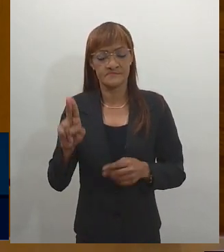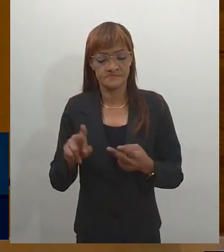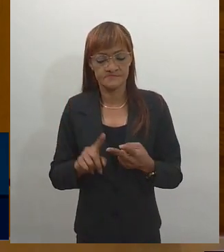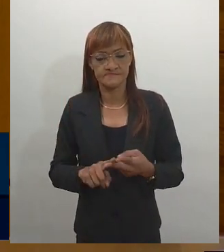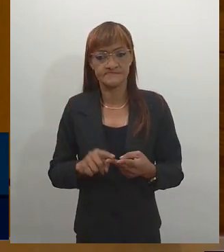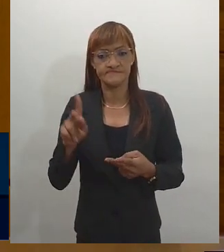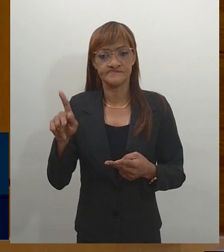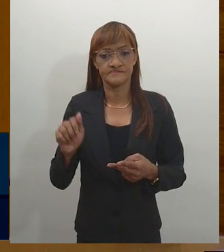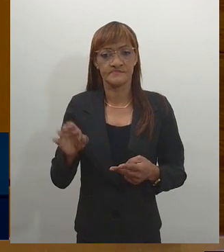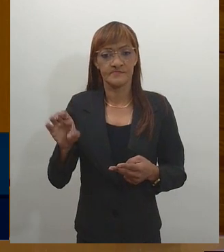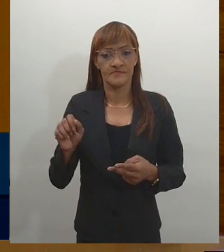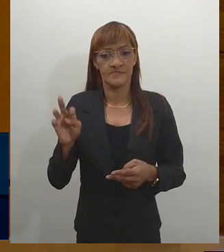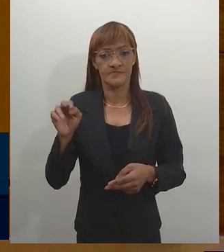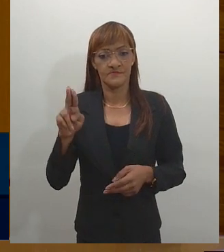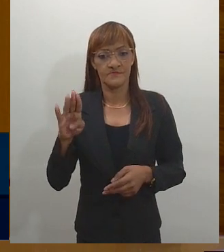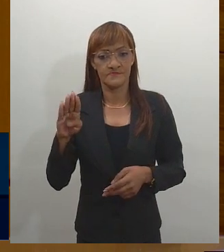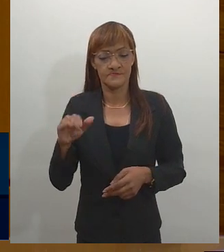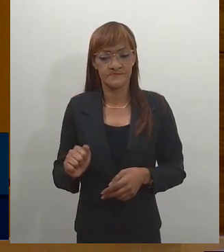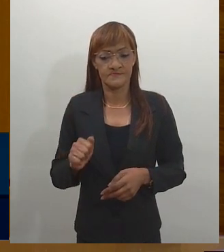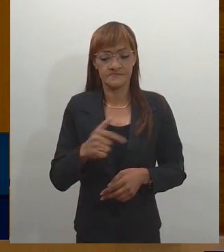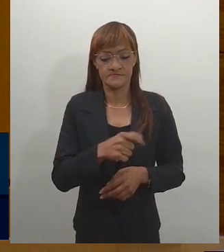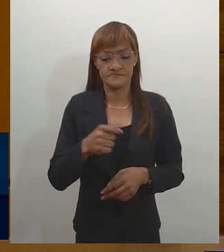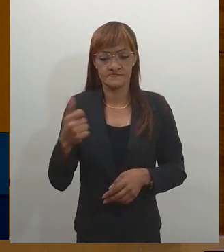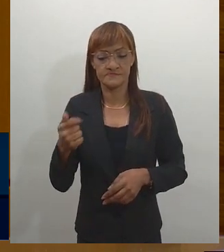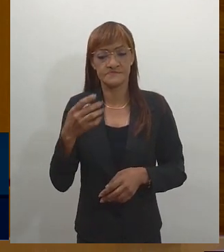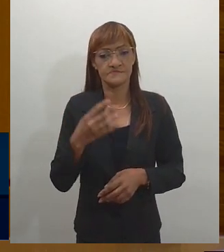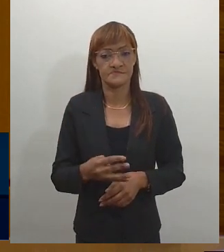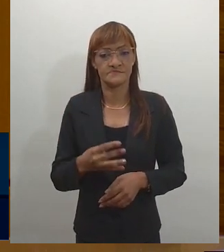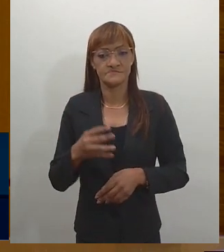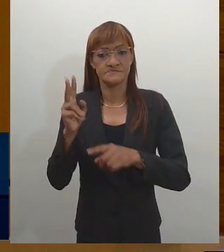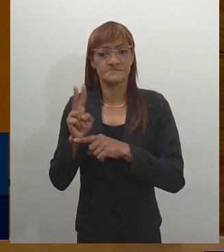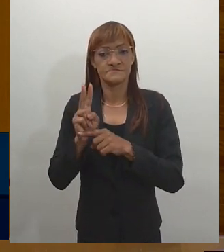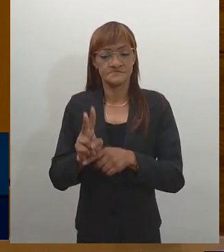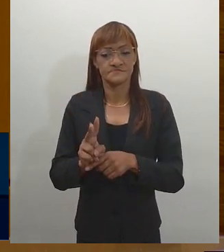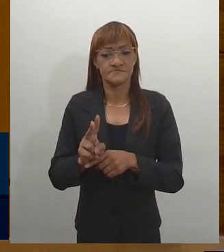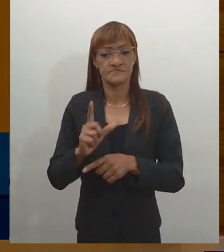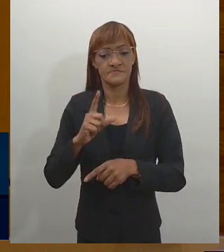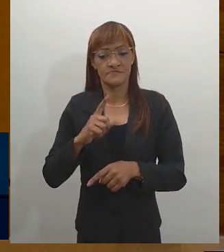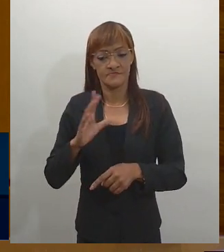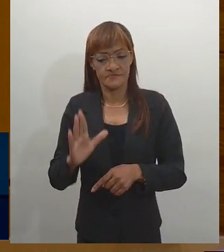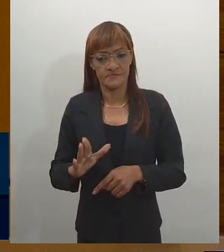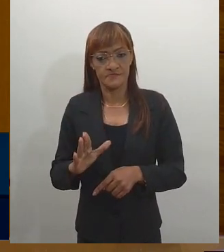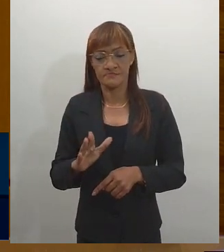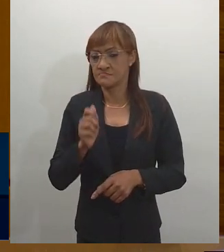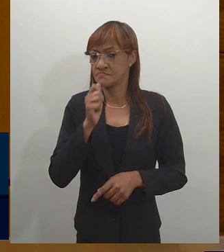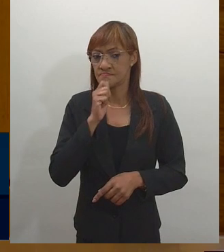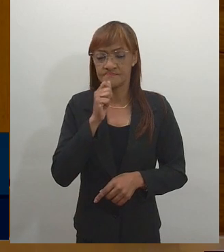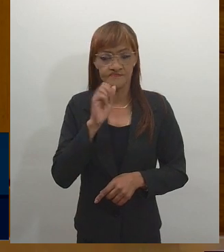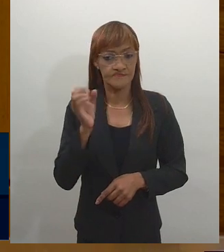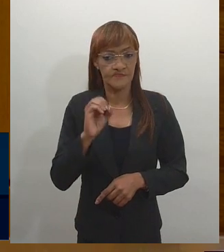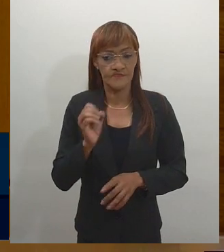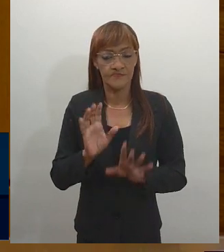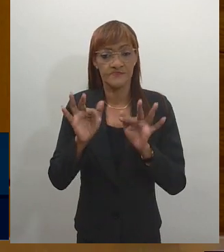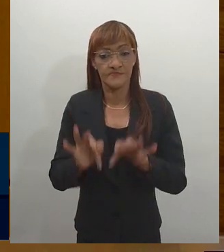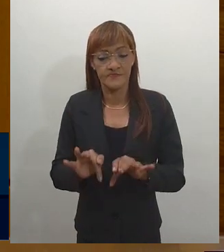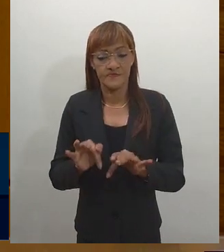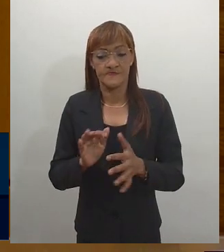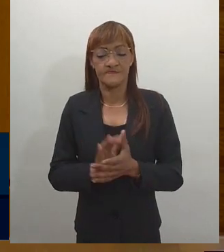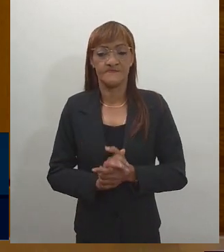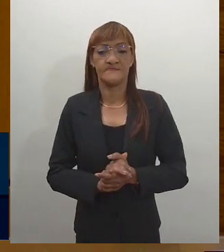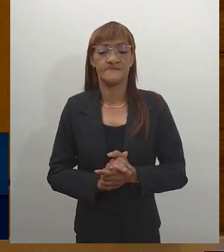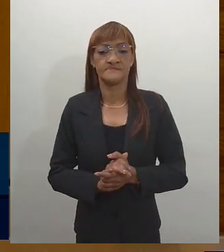e que se arrasta também e não conclui, mas tivemos a oportunidade de nesses quase